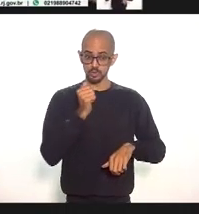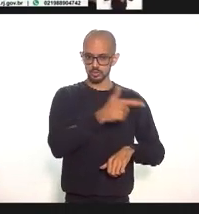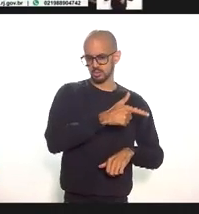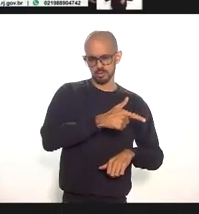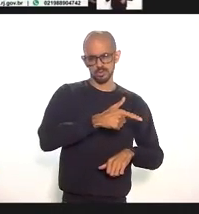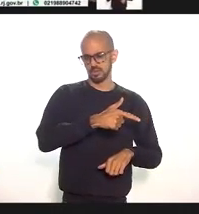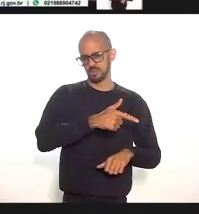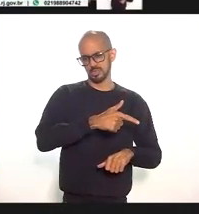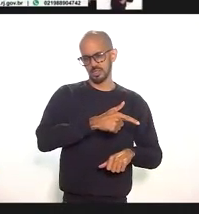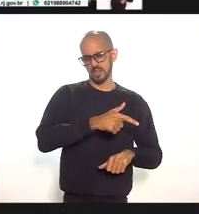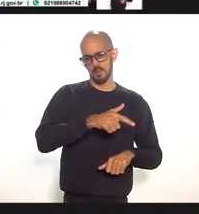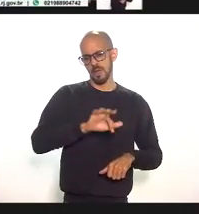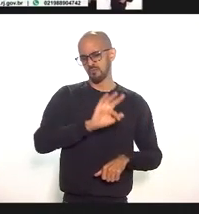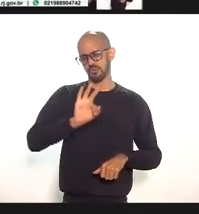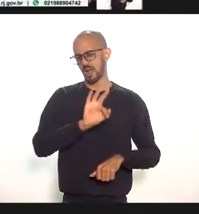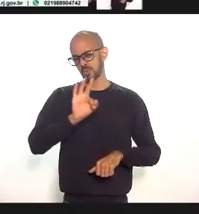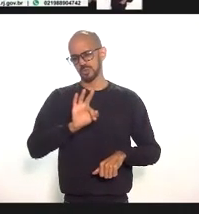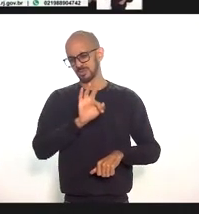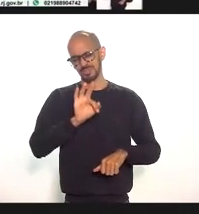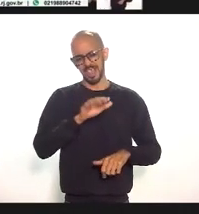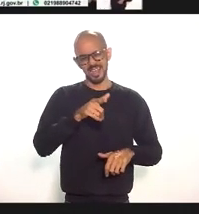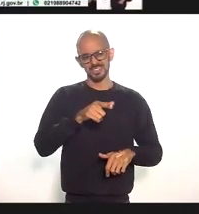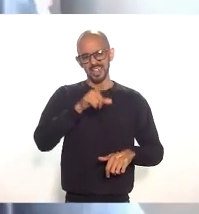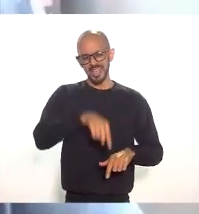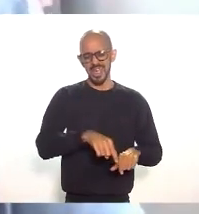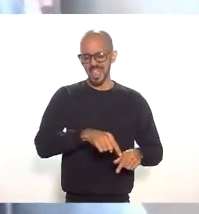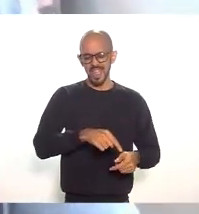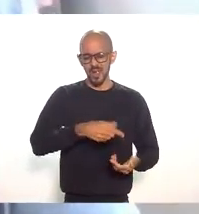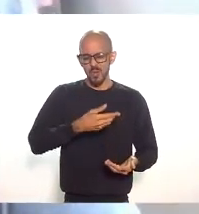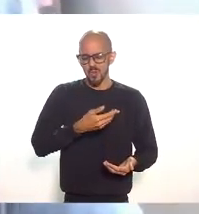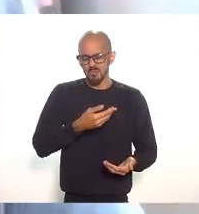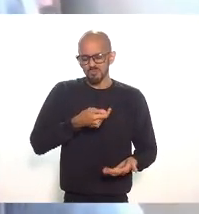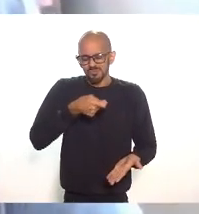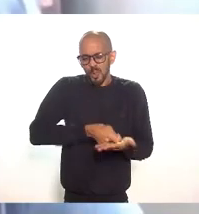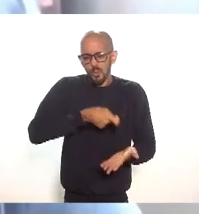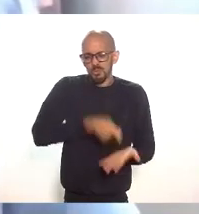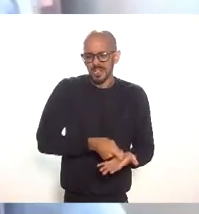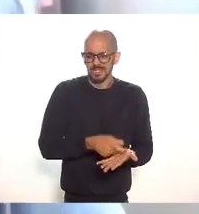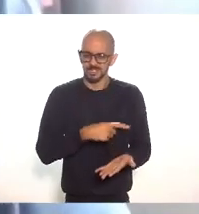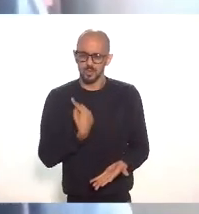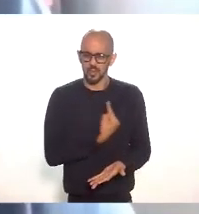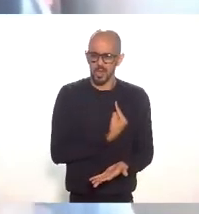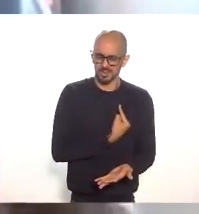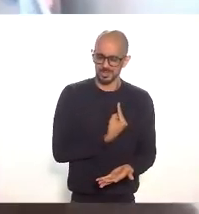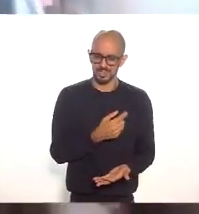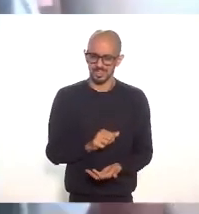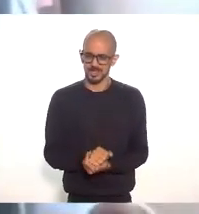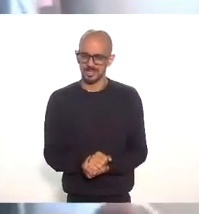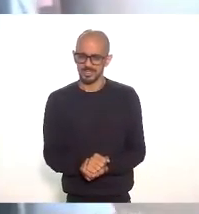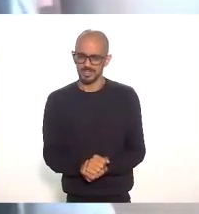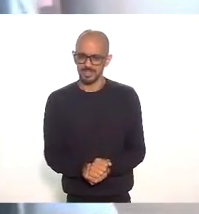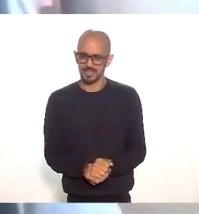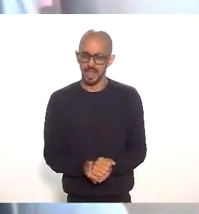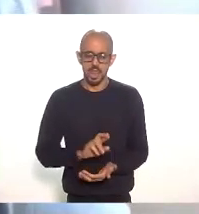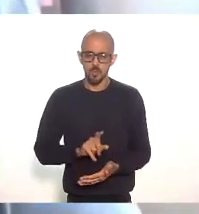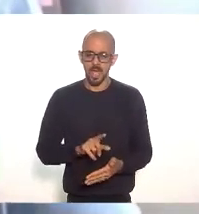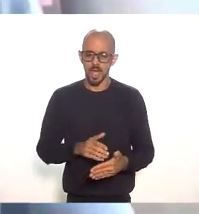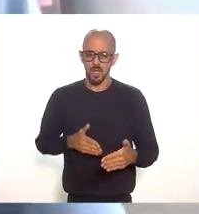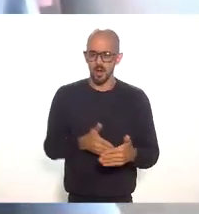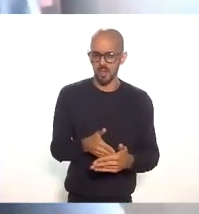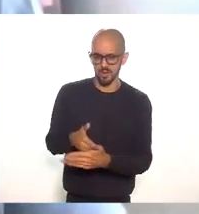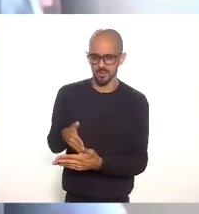uma faculdade, é uma obrigação dos deputados conscientes, não uma obstrução, é